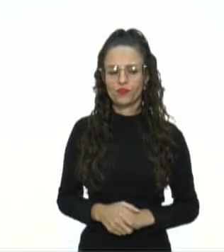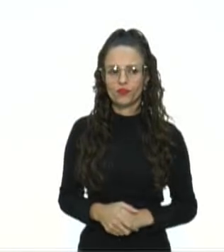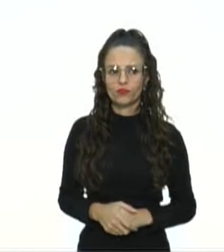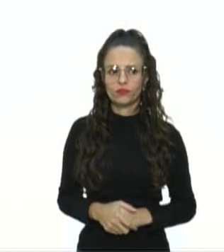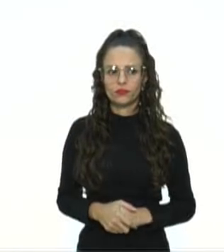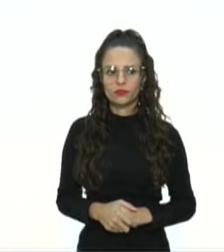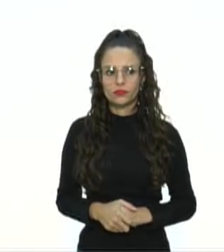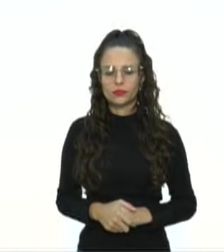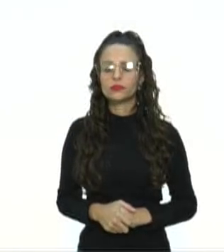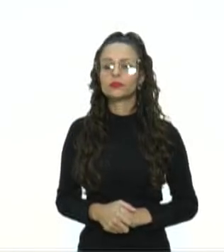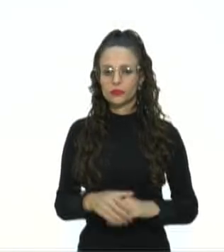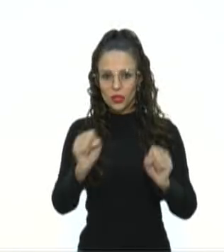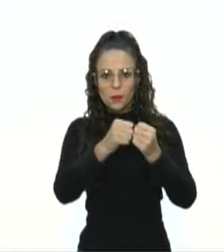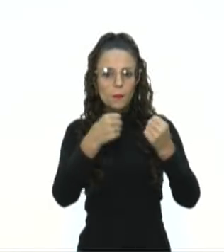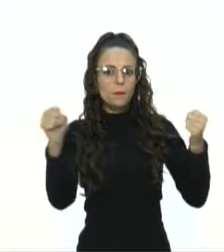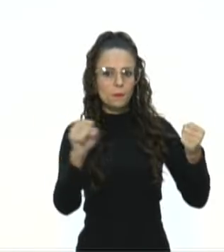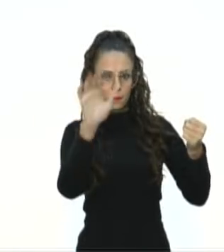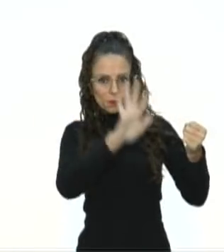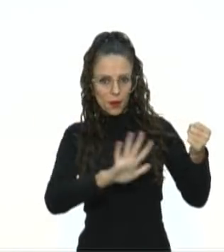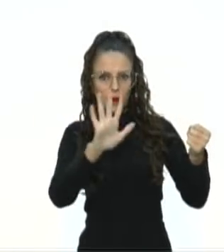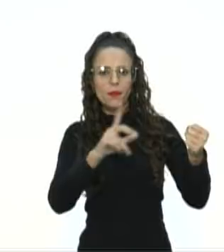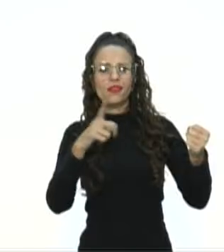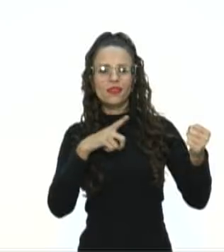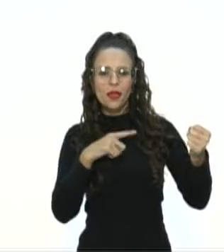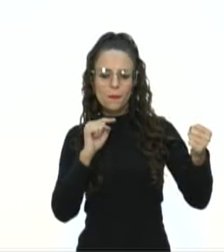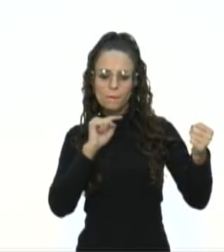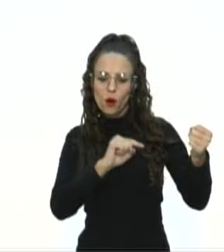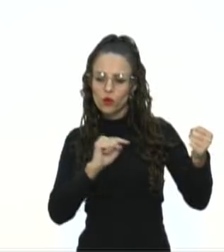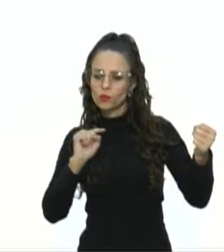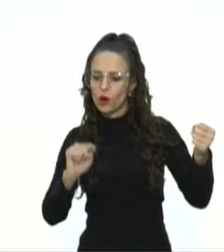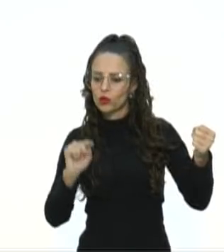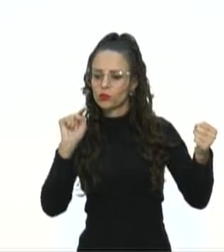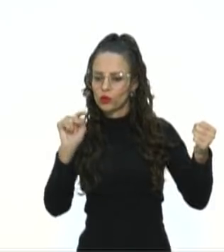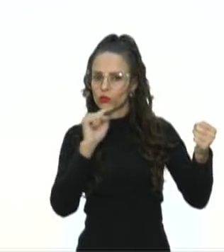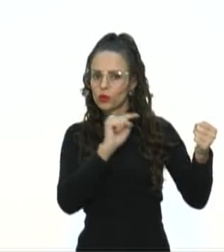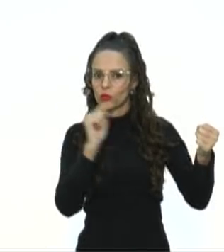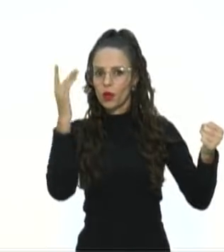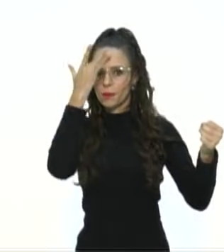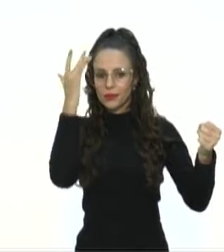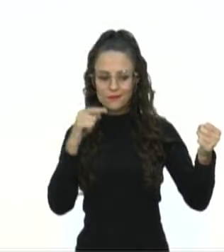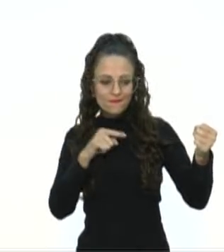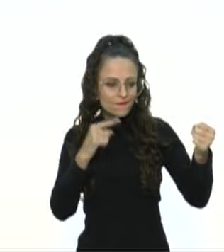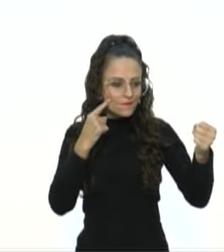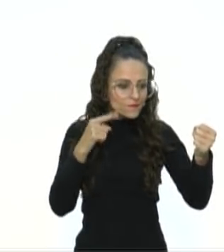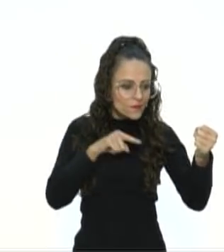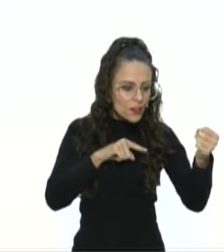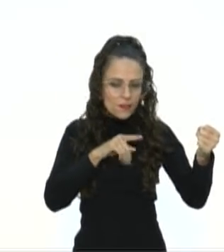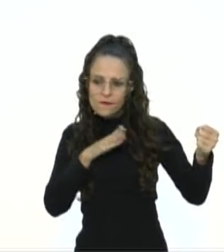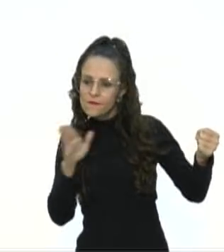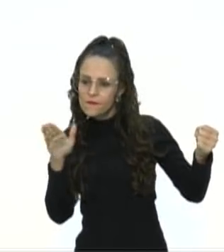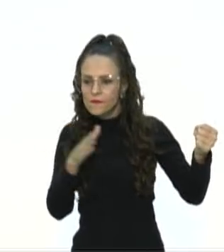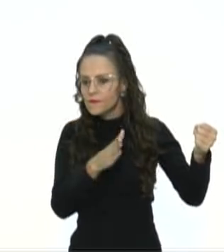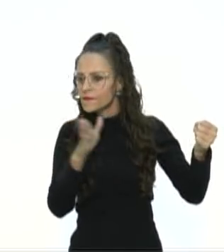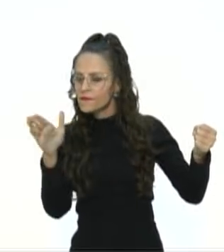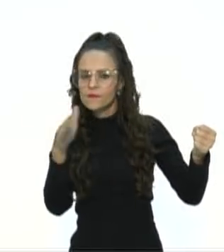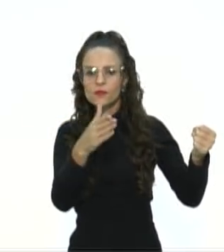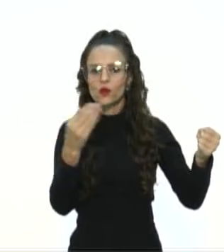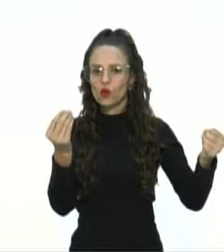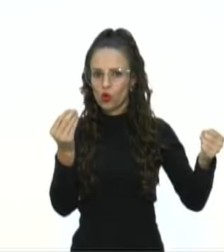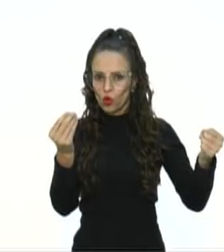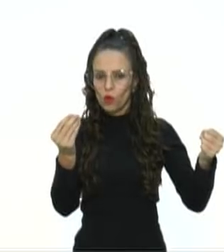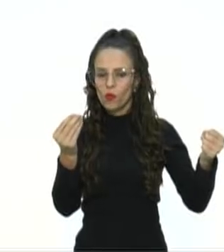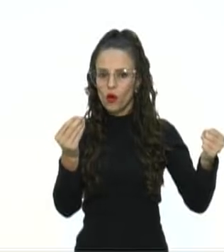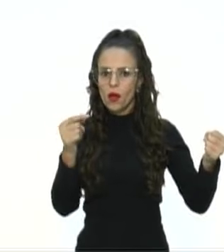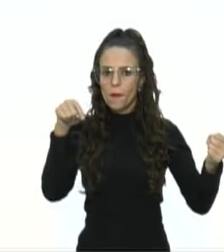sequência dentro do mapa, né, então existe sequência de pontos, na qual o atleta deverá seguir para encontrar seus respectivos pontos de controle, que